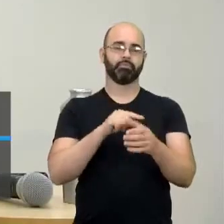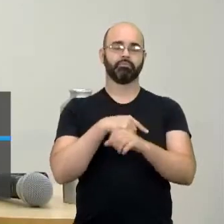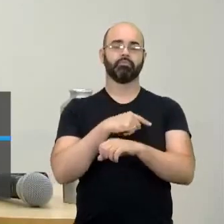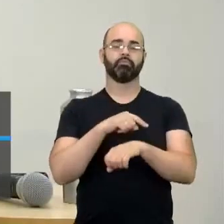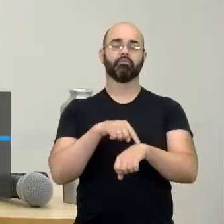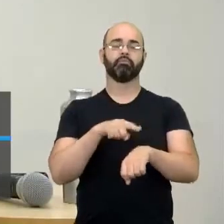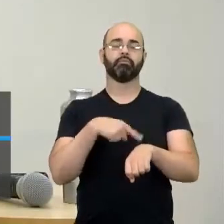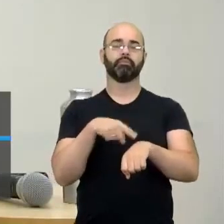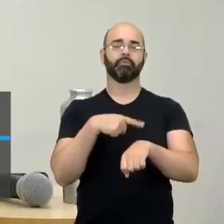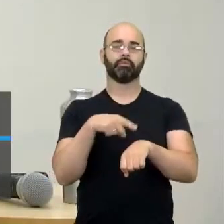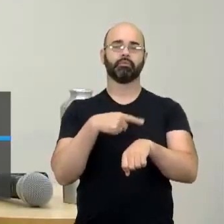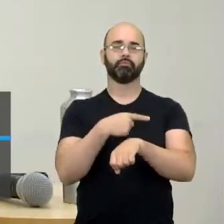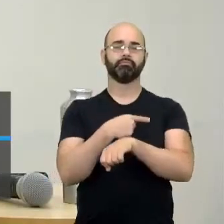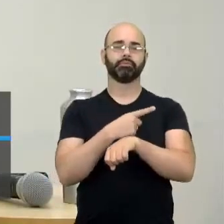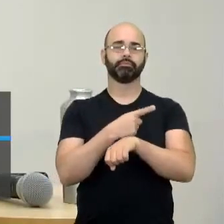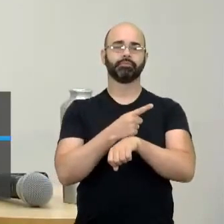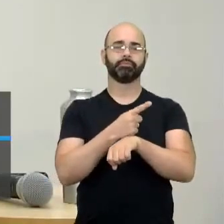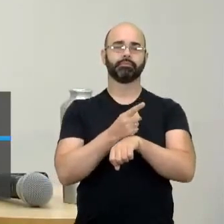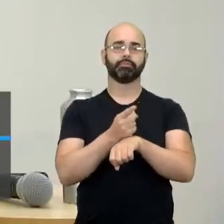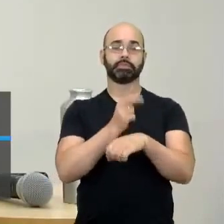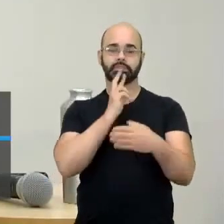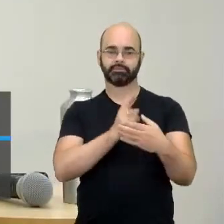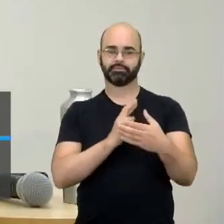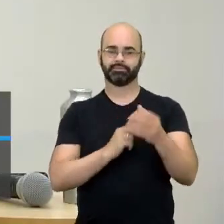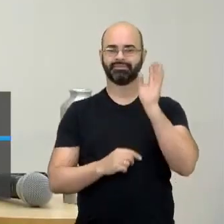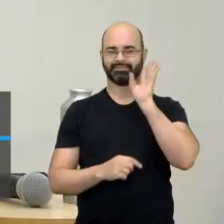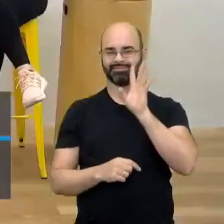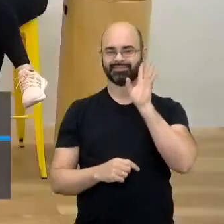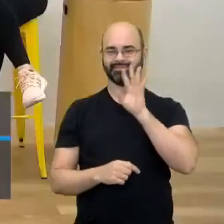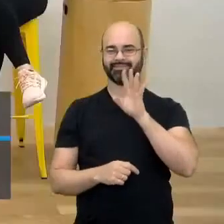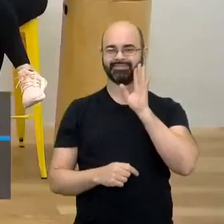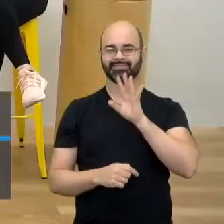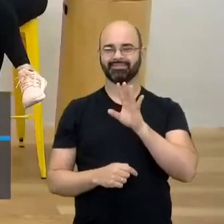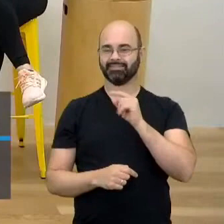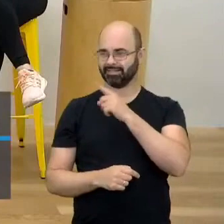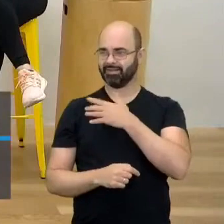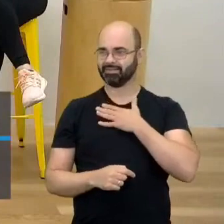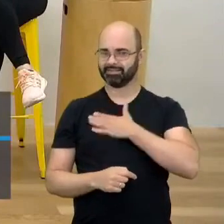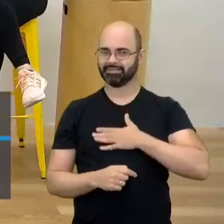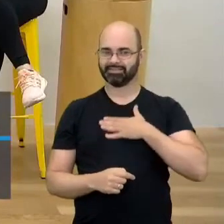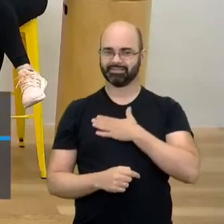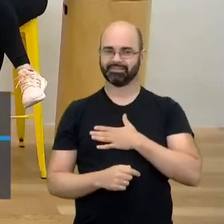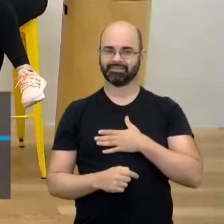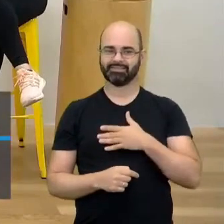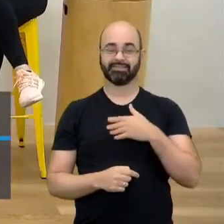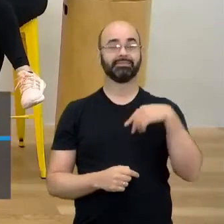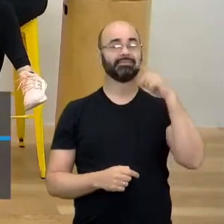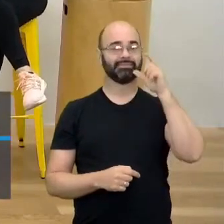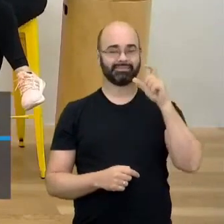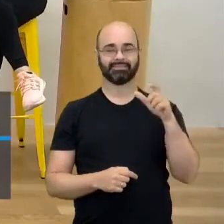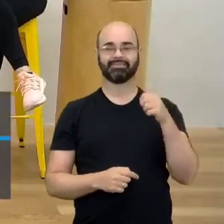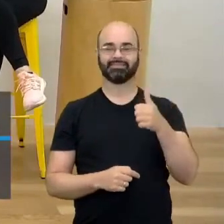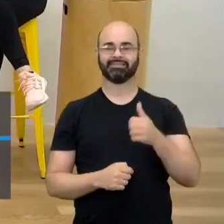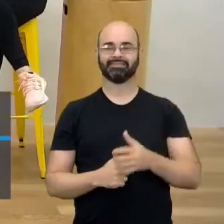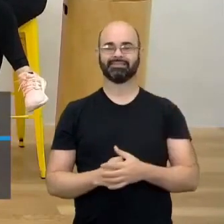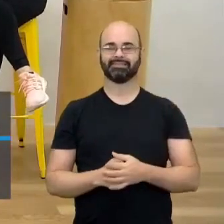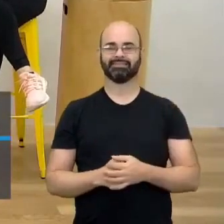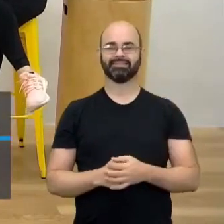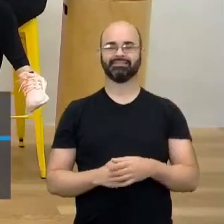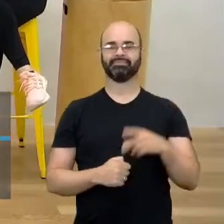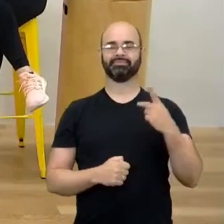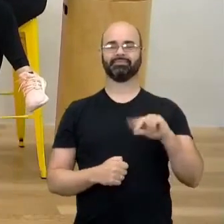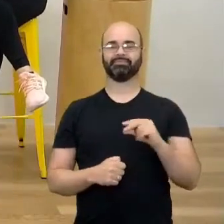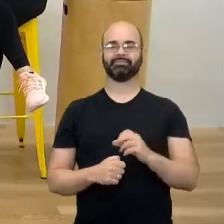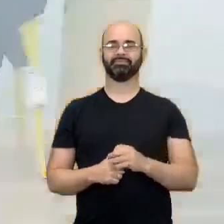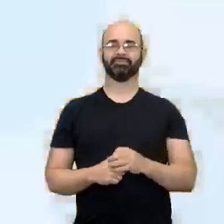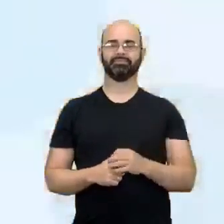vocês respondem. É legal isso. Você gosta? Ah, acho legal. Bora.